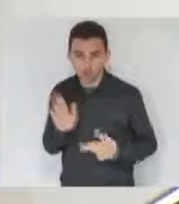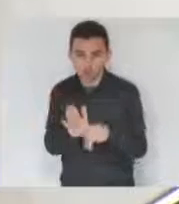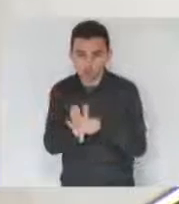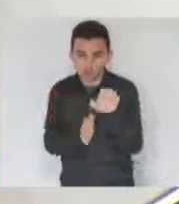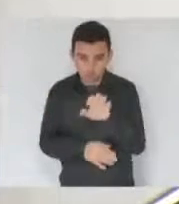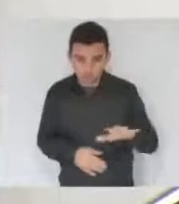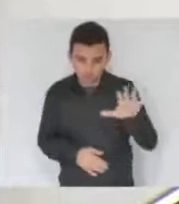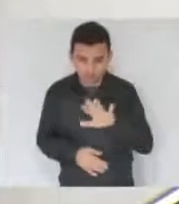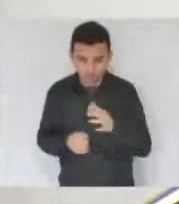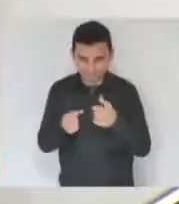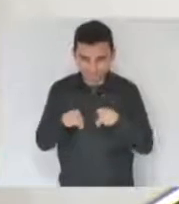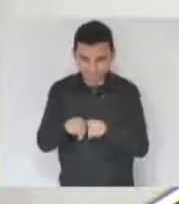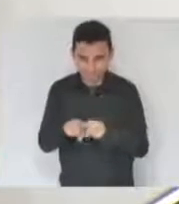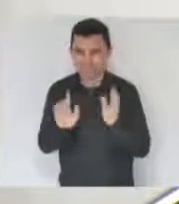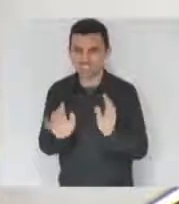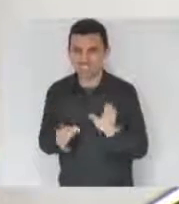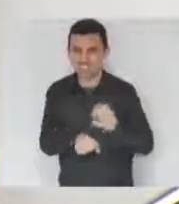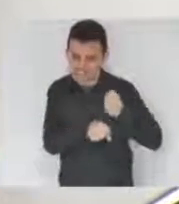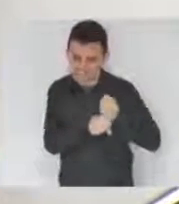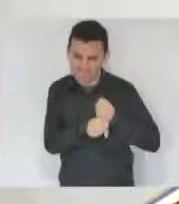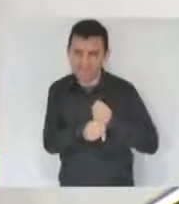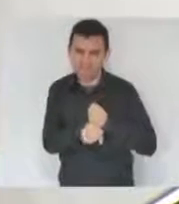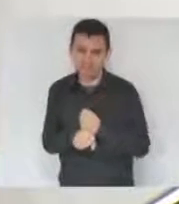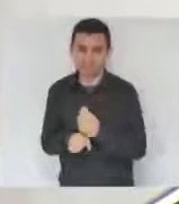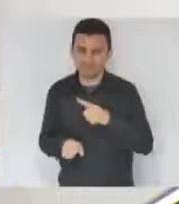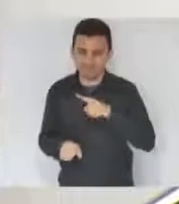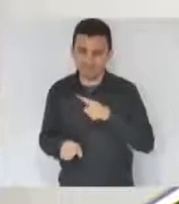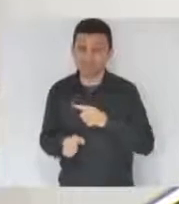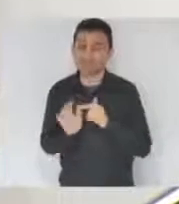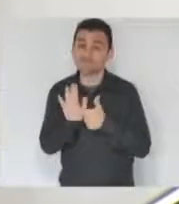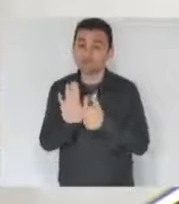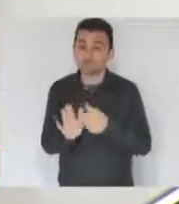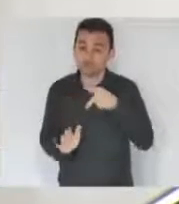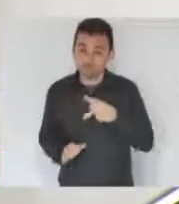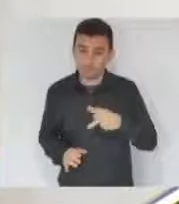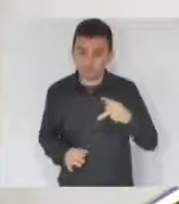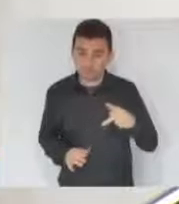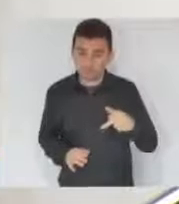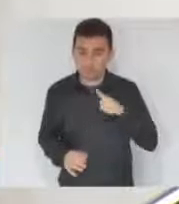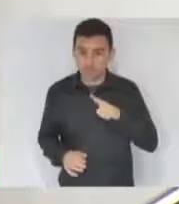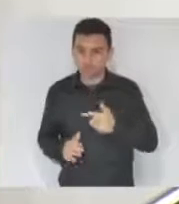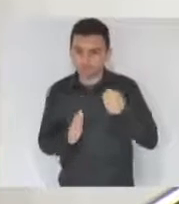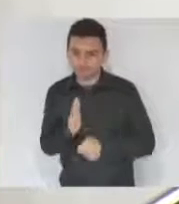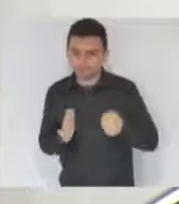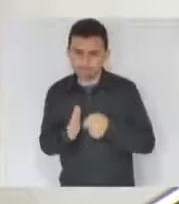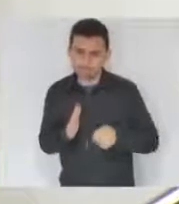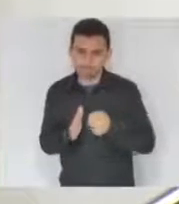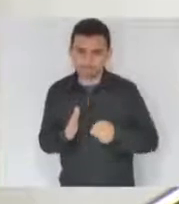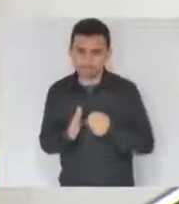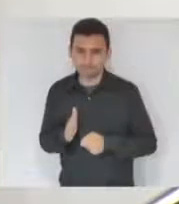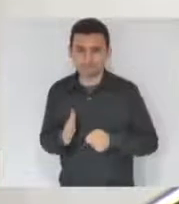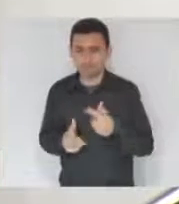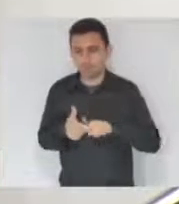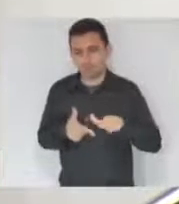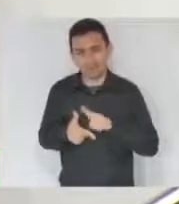esse tipo de parceria já ocorre há décadas, mostra que as PPPs enfrentaram consideráveis ineficiências